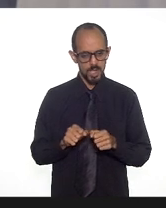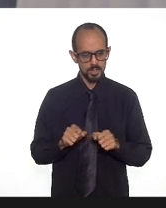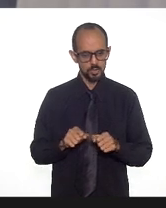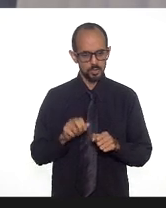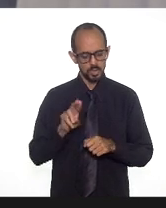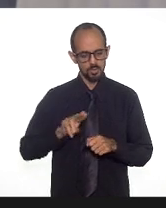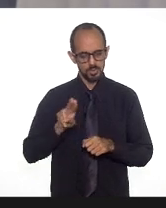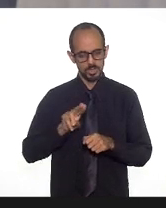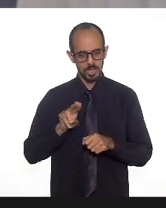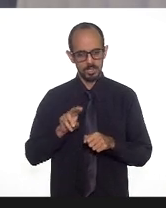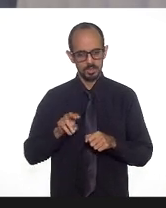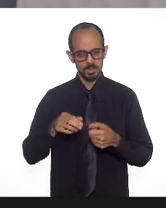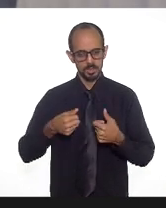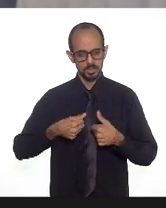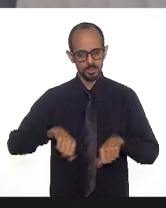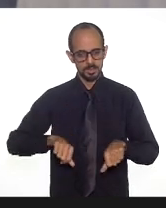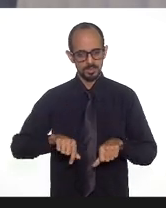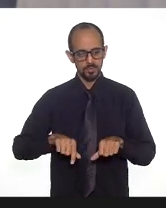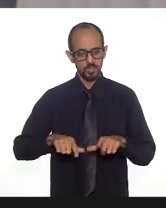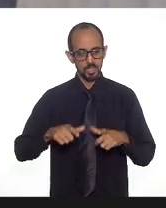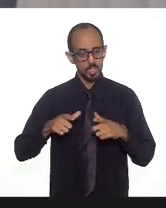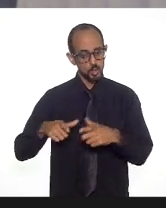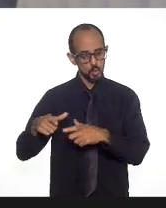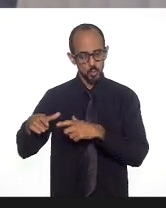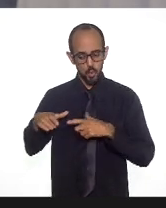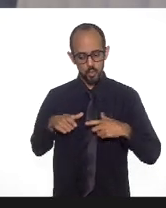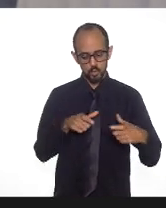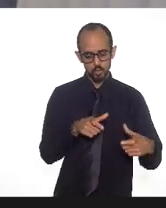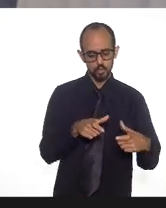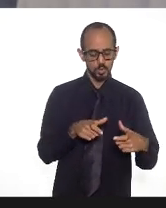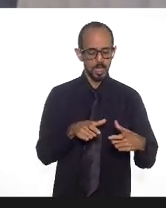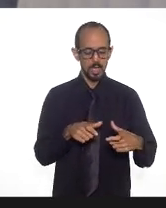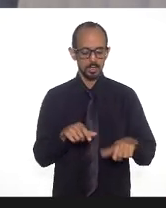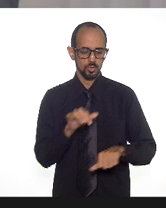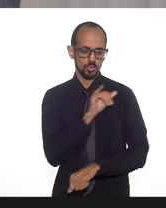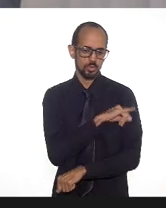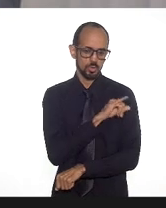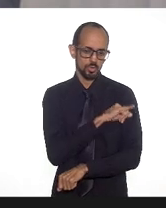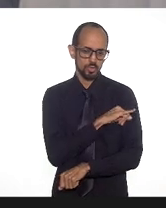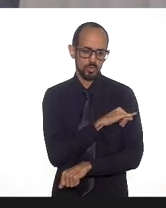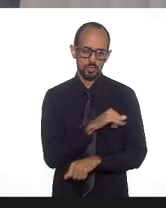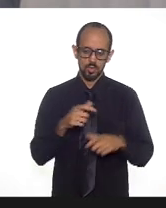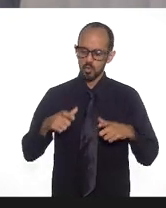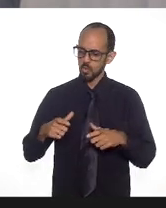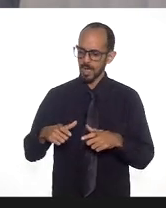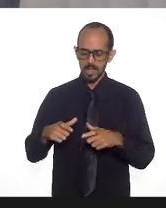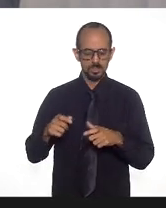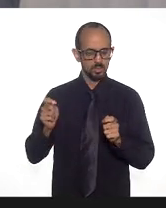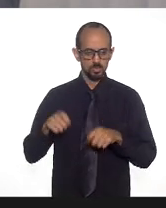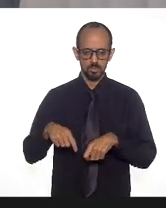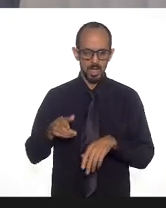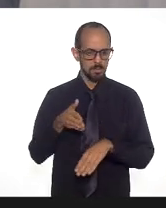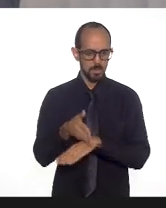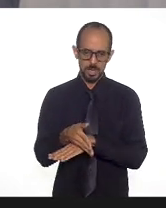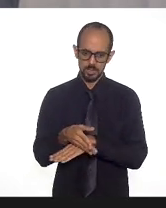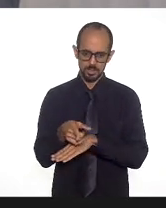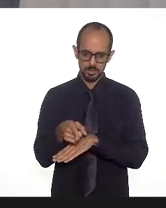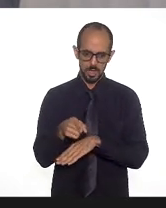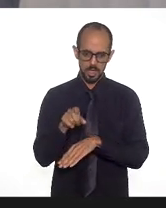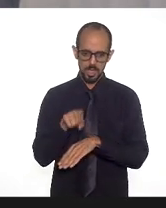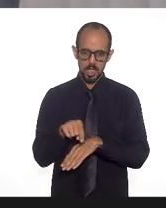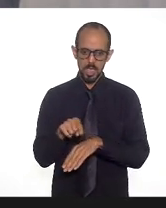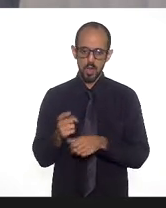do Rio de Janeiro, onde a gente não pode estar fisicamente presente. É um consórcio de universidade pública, onde para todos